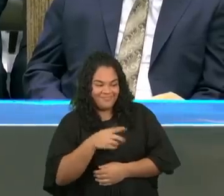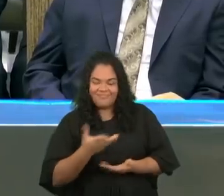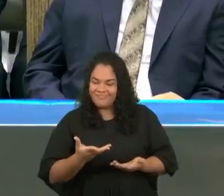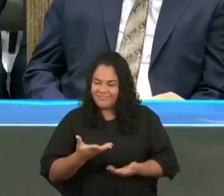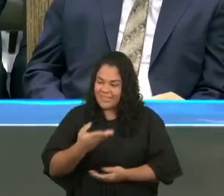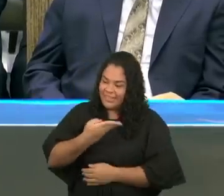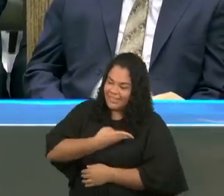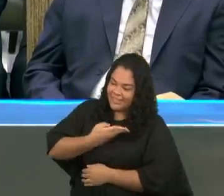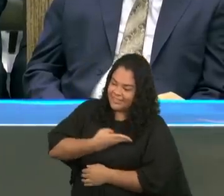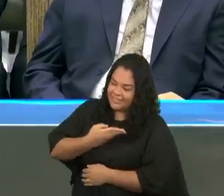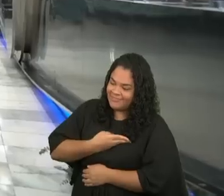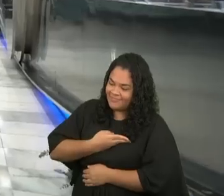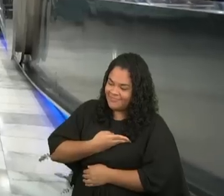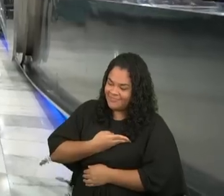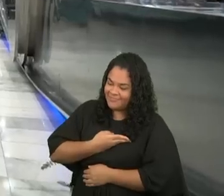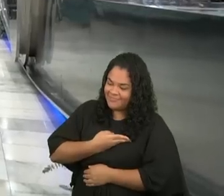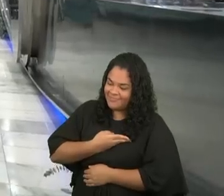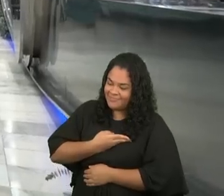amigo, minha amiga, diga para ele.